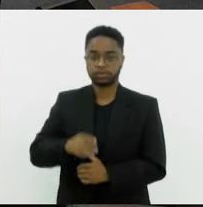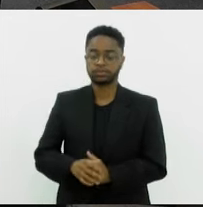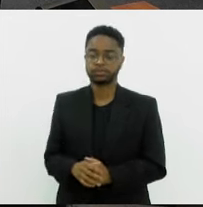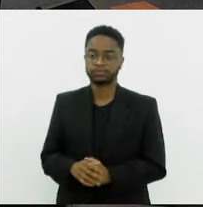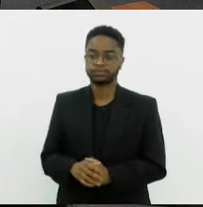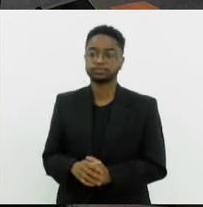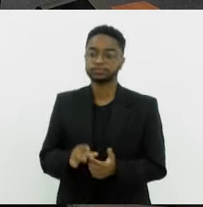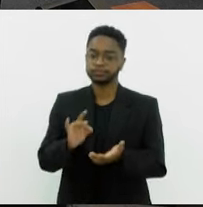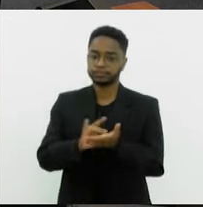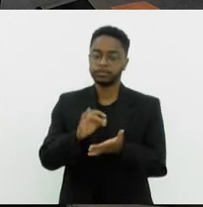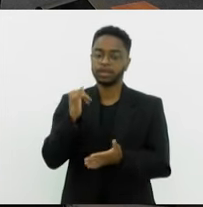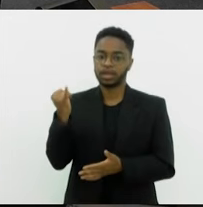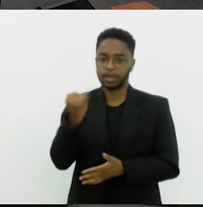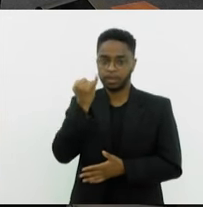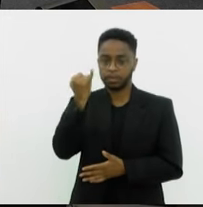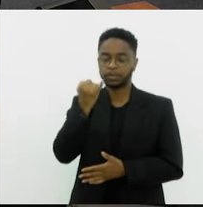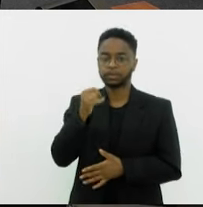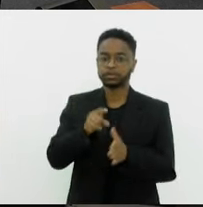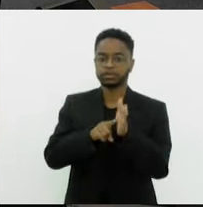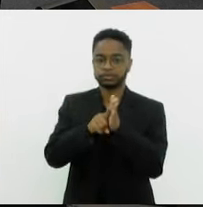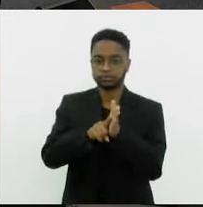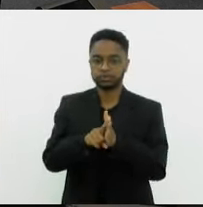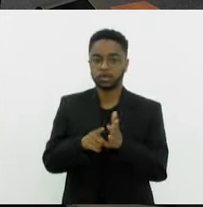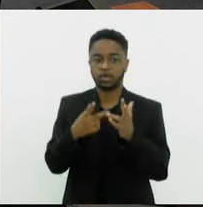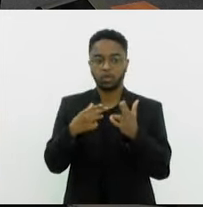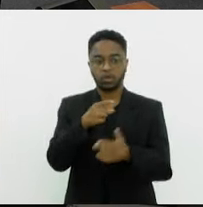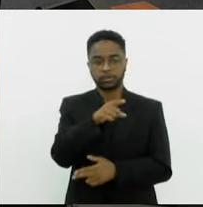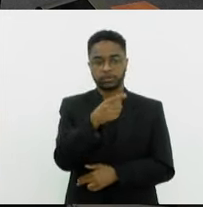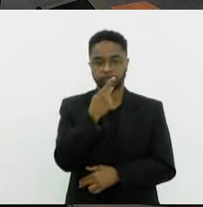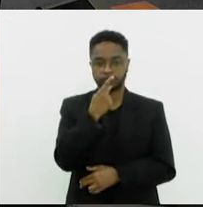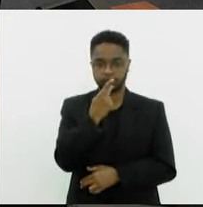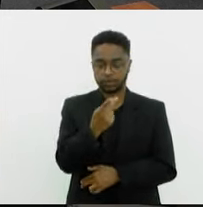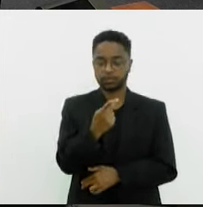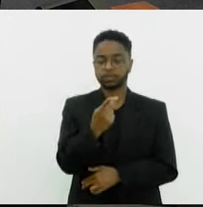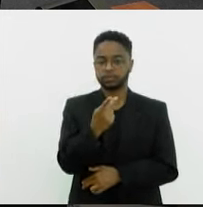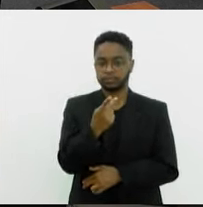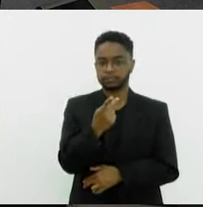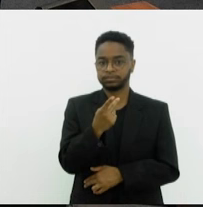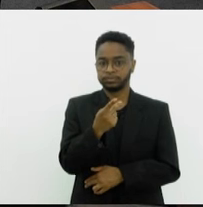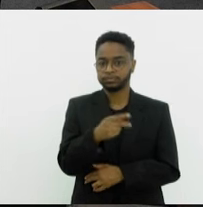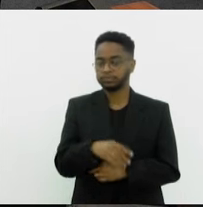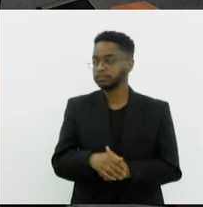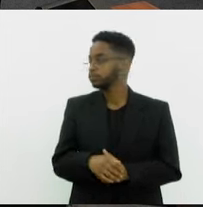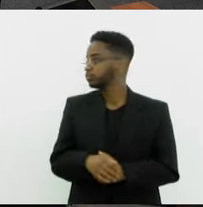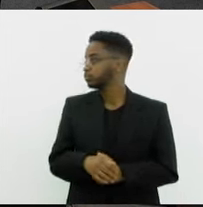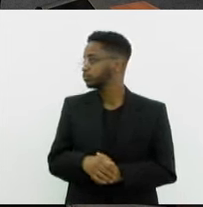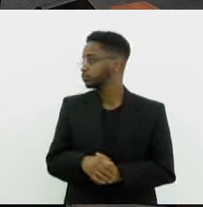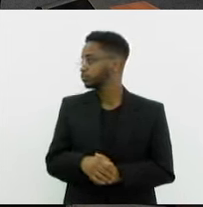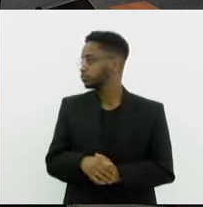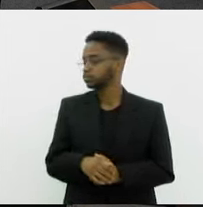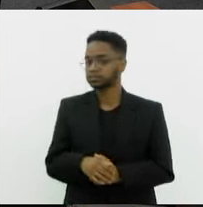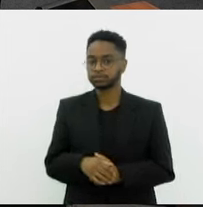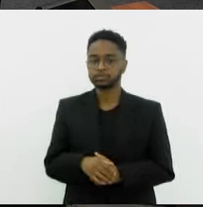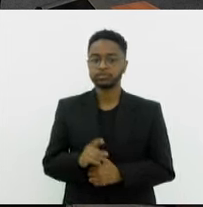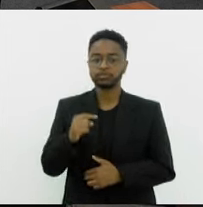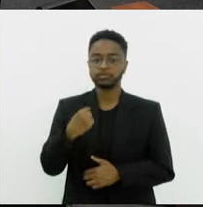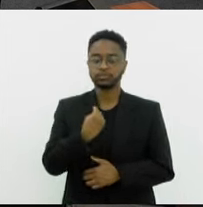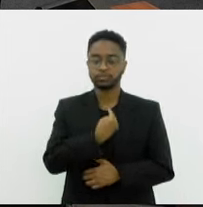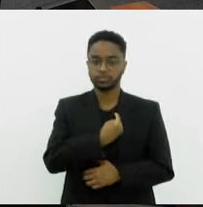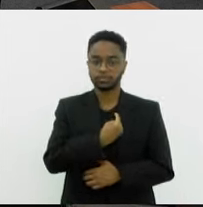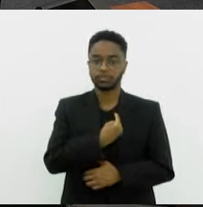uma importante vistoria, conforme Vossa Excelência está relatando. Nós podemos